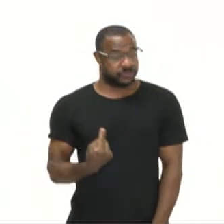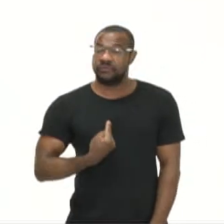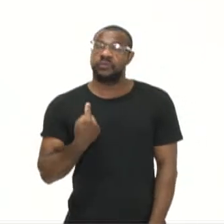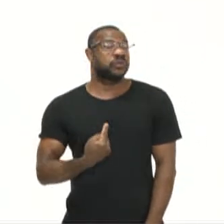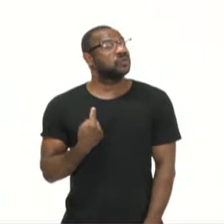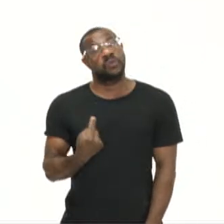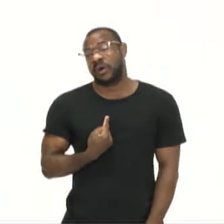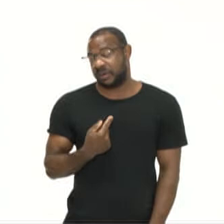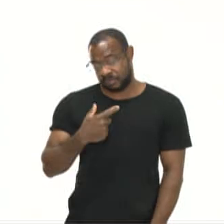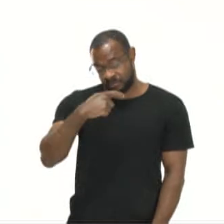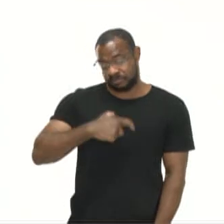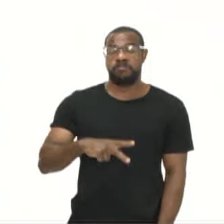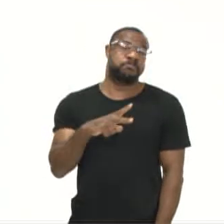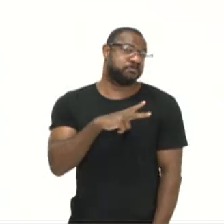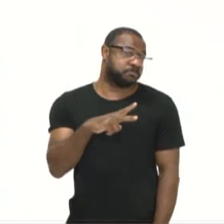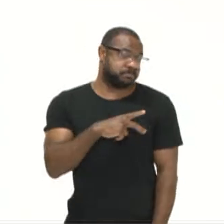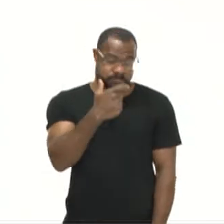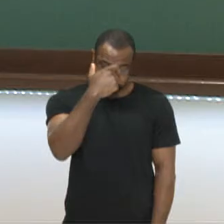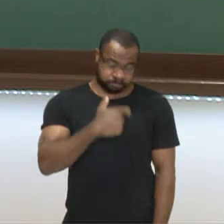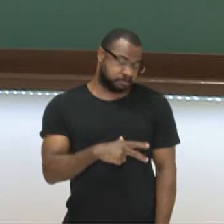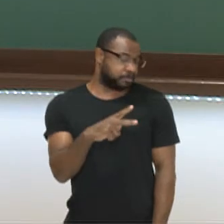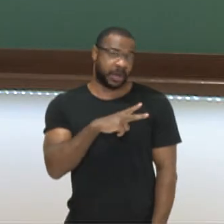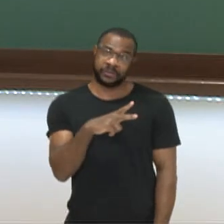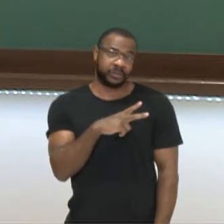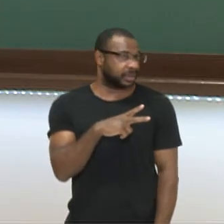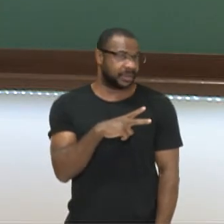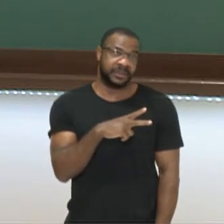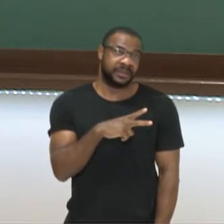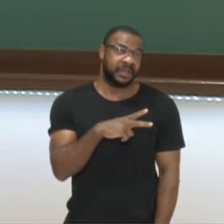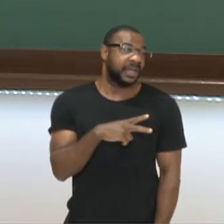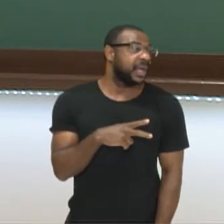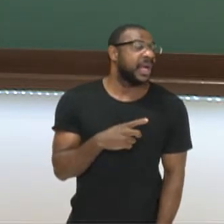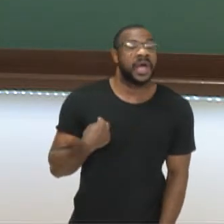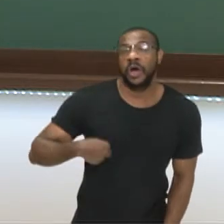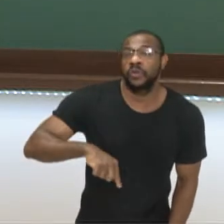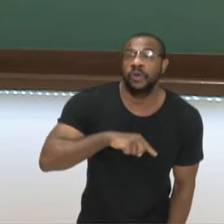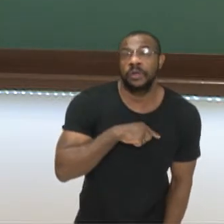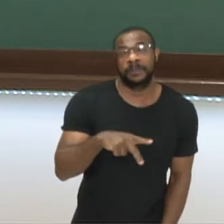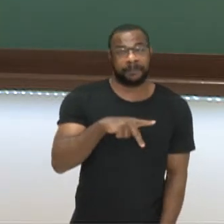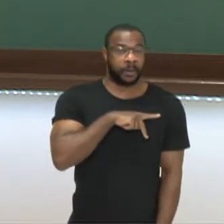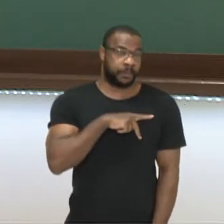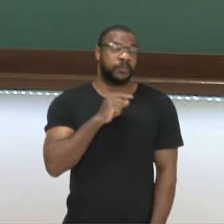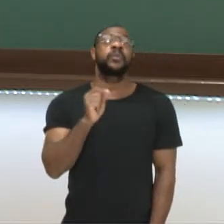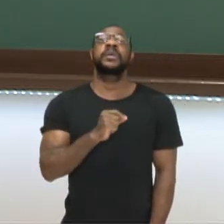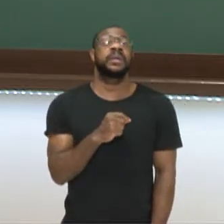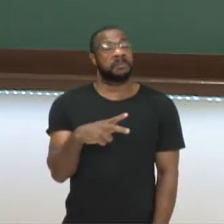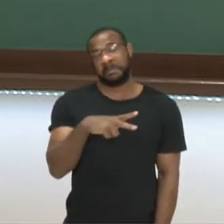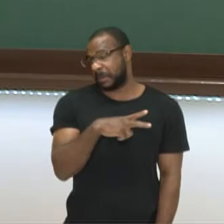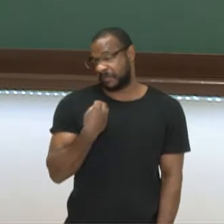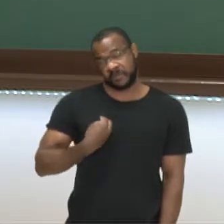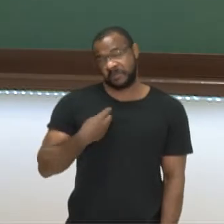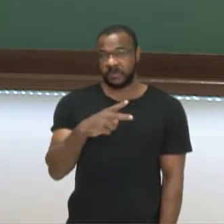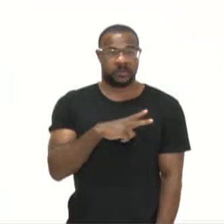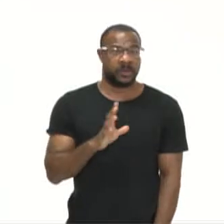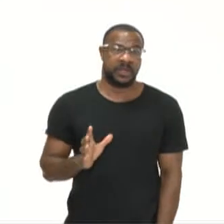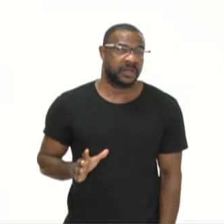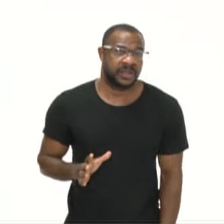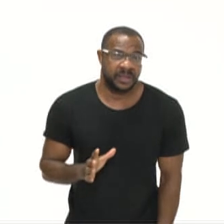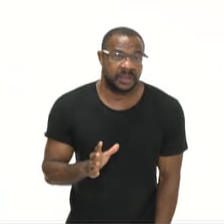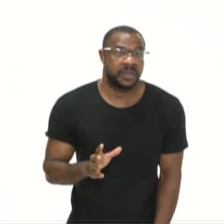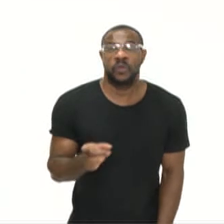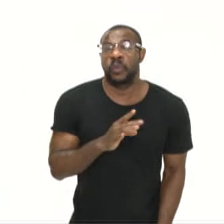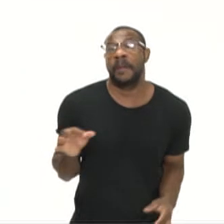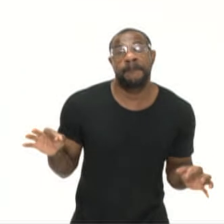individualidade pessoal. Tá? São os nossos próprios padrões. Não é algo que